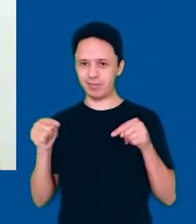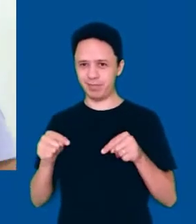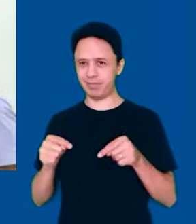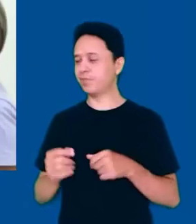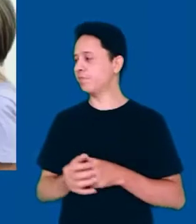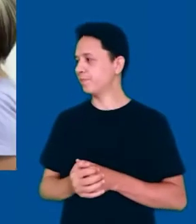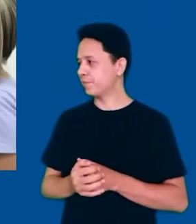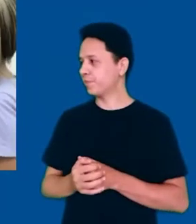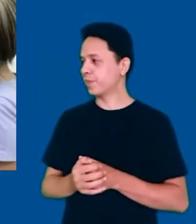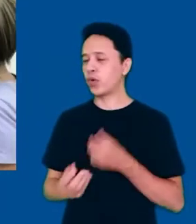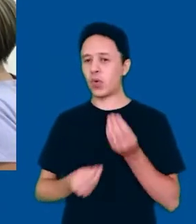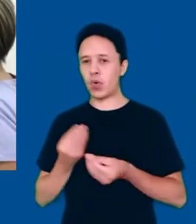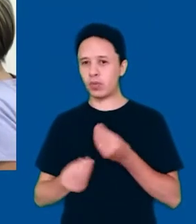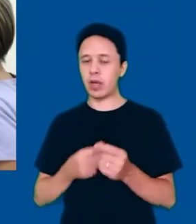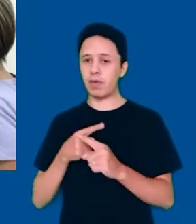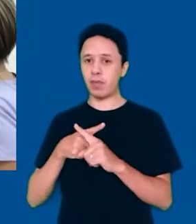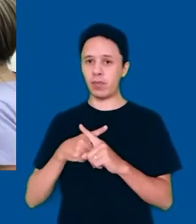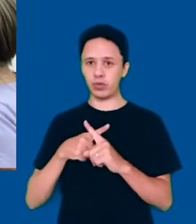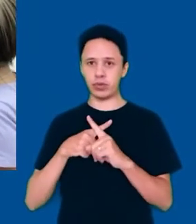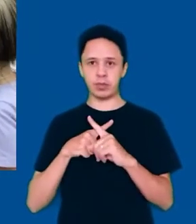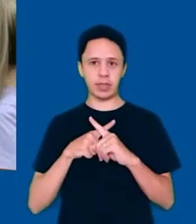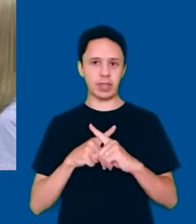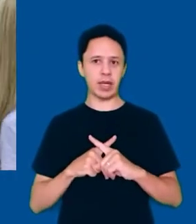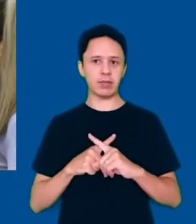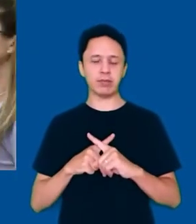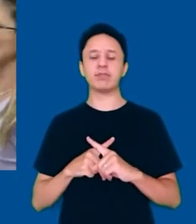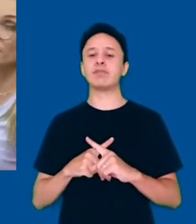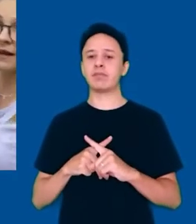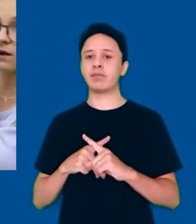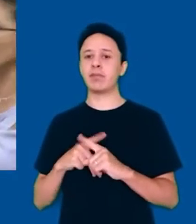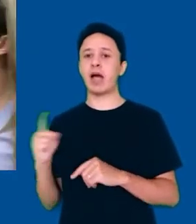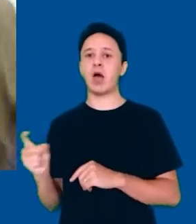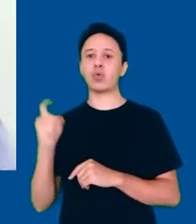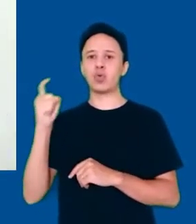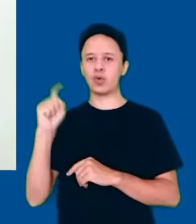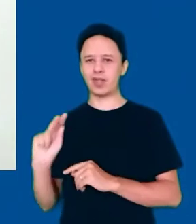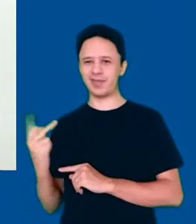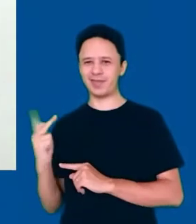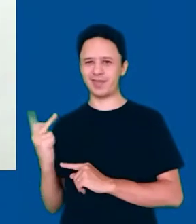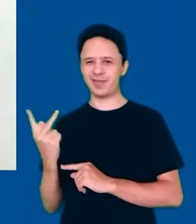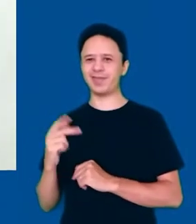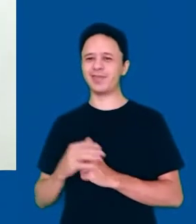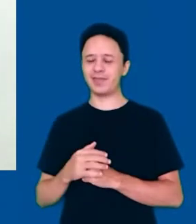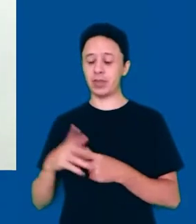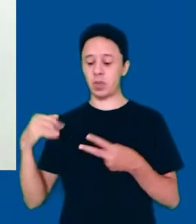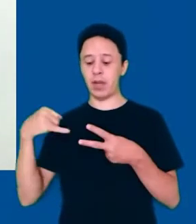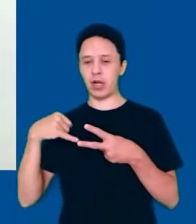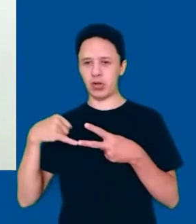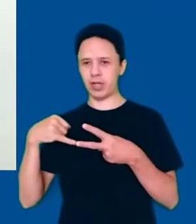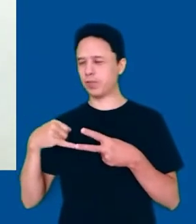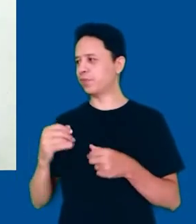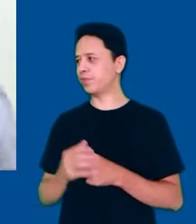é? E daí como é que eu faço? E eu multiplico pela altura, a altura do paralelogramo. A altura do paralelogramo eu indiquei aqui